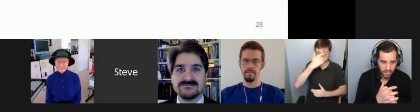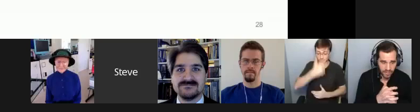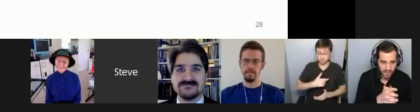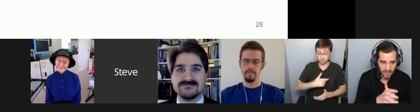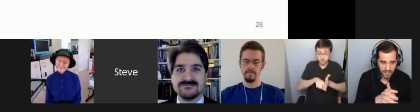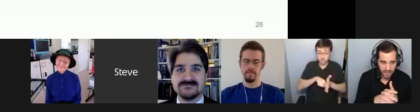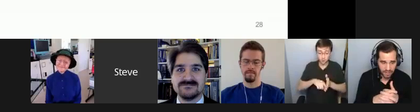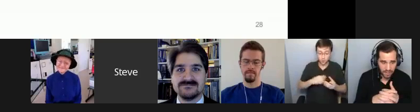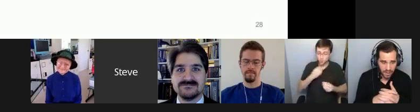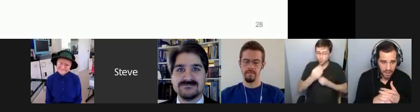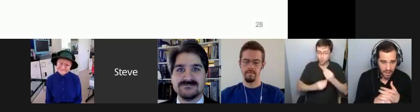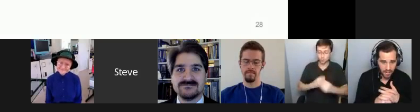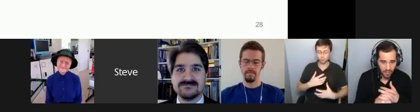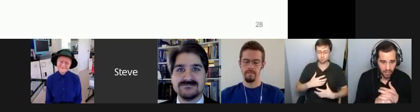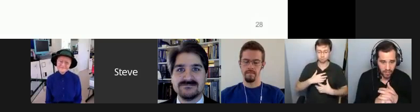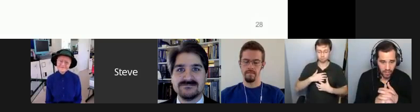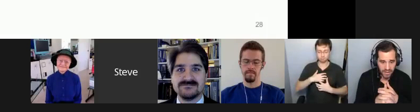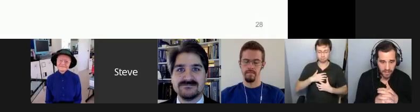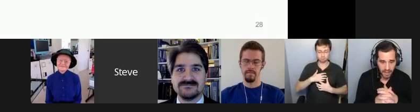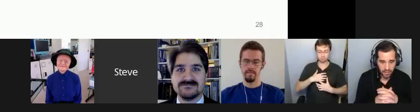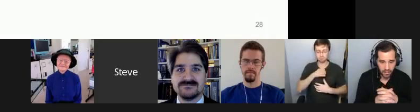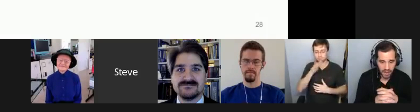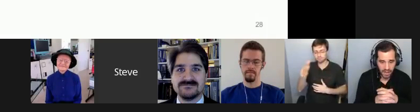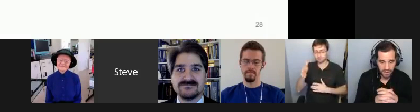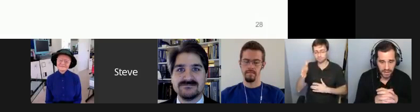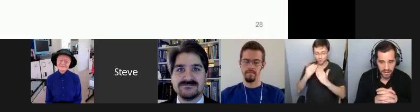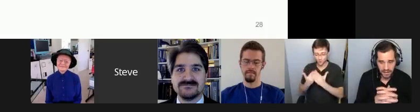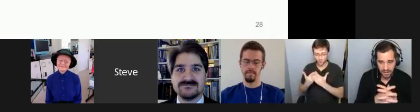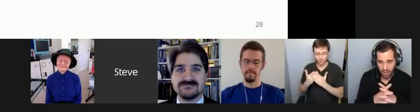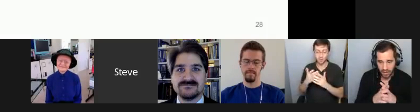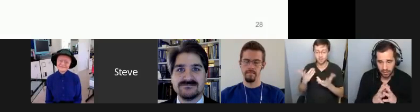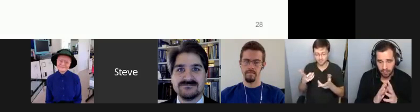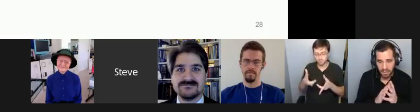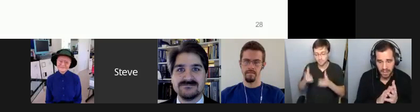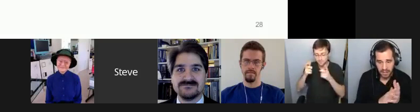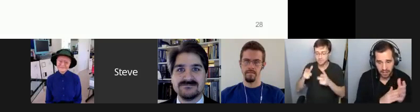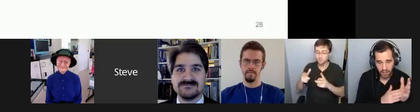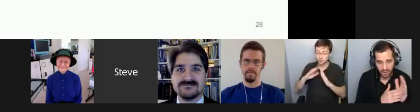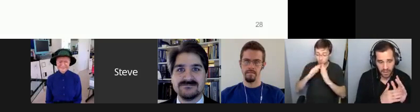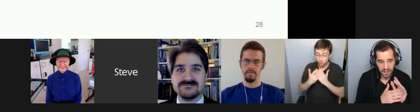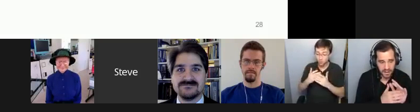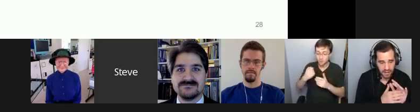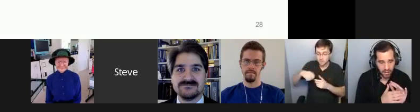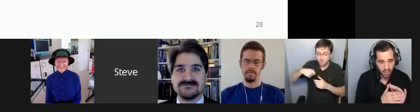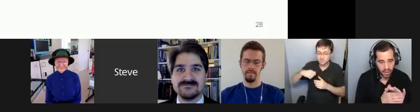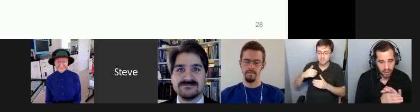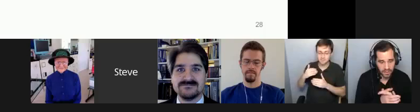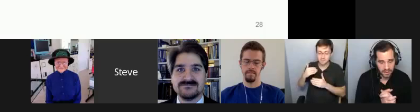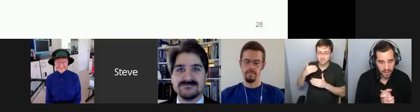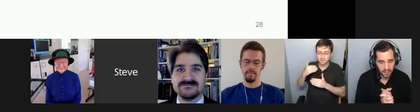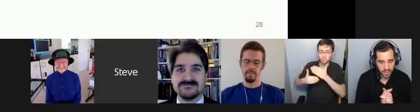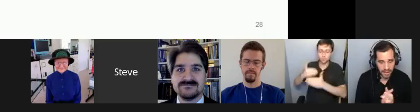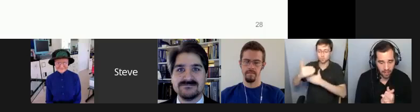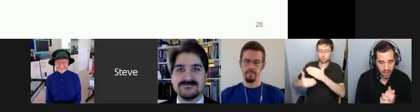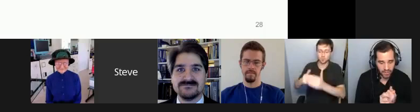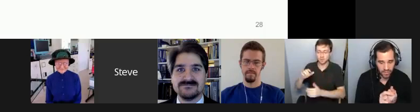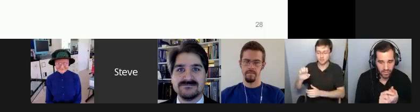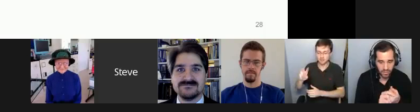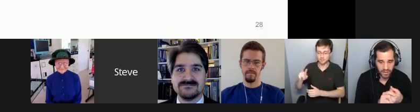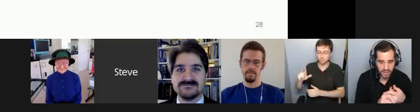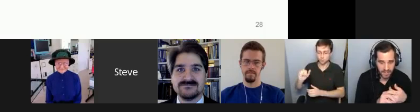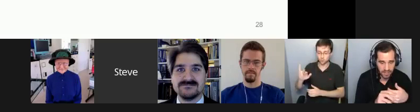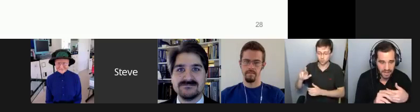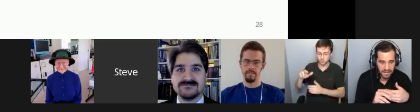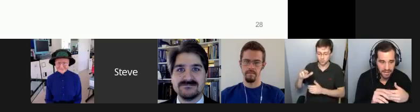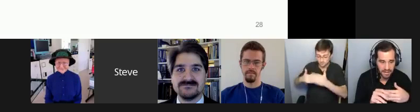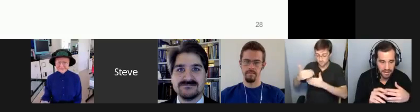A segunda consideração, um outro aspecto é que a visita da escola bilíngue evidencia o quanto os aspectos pedagógicos